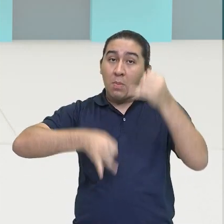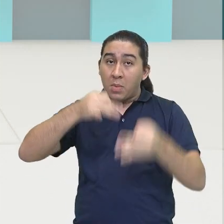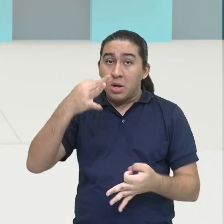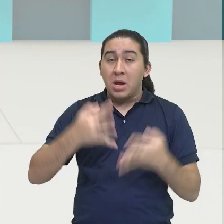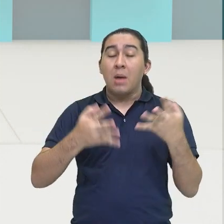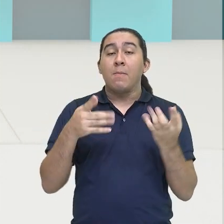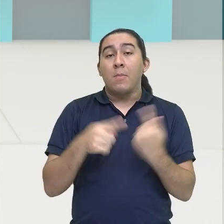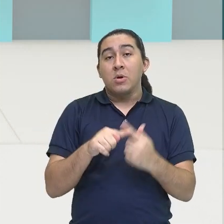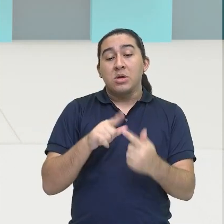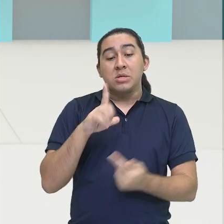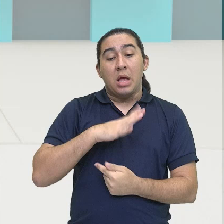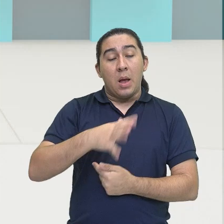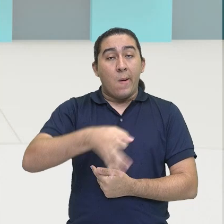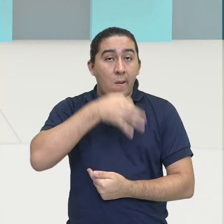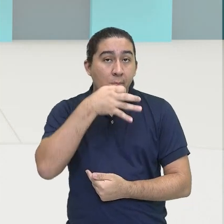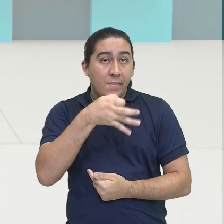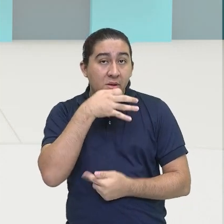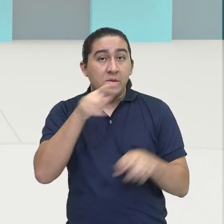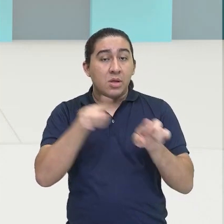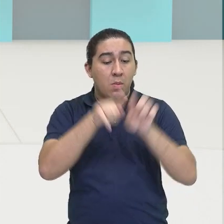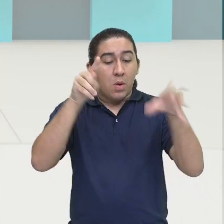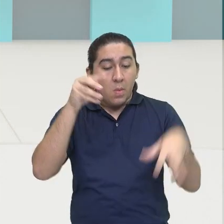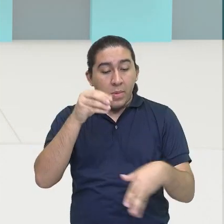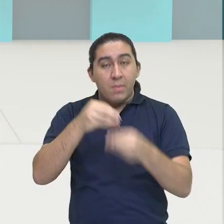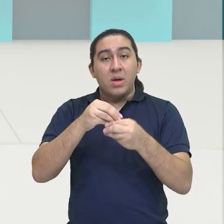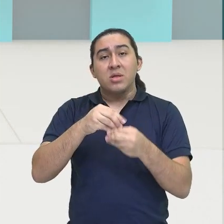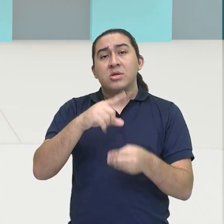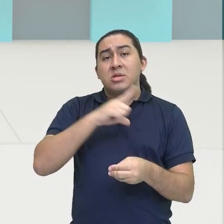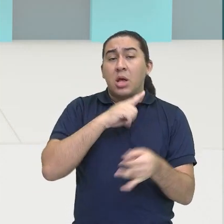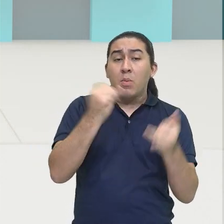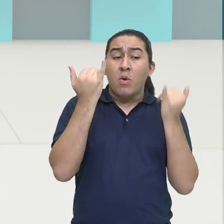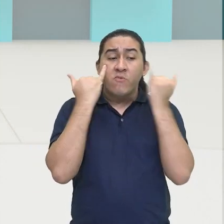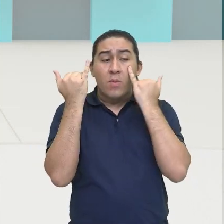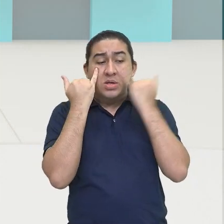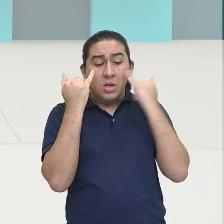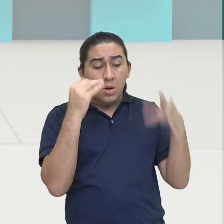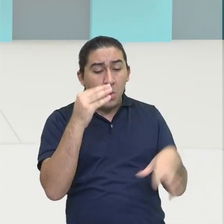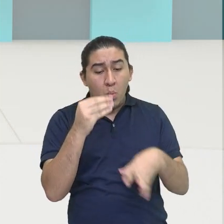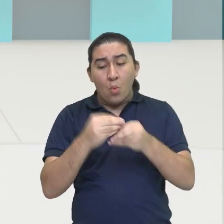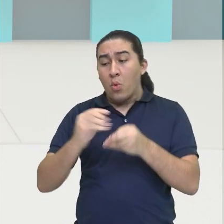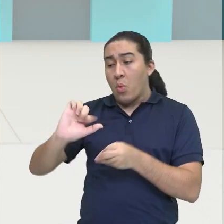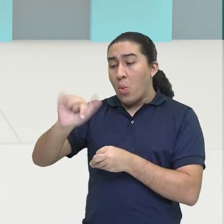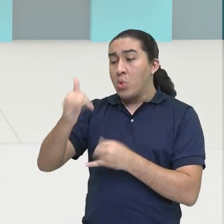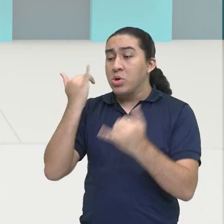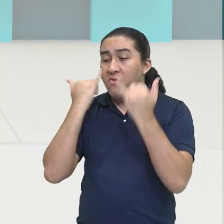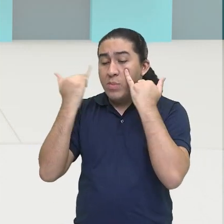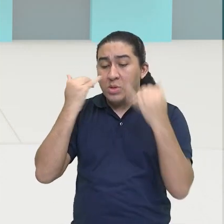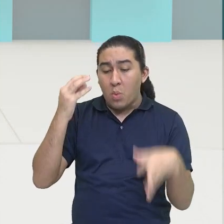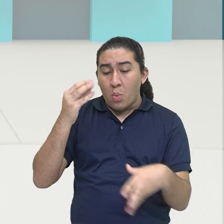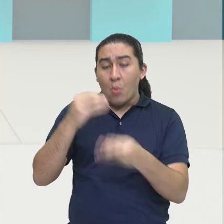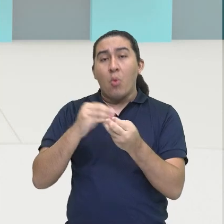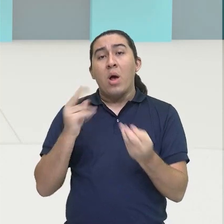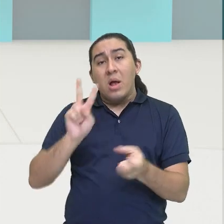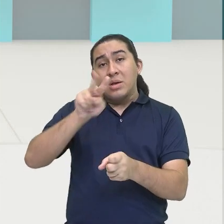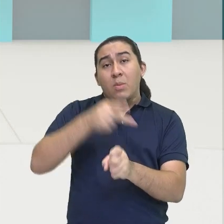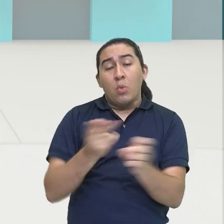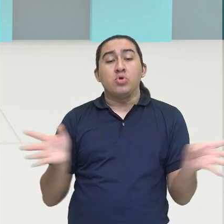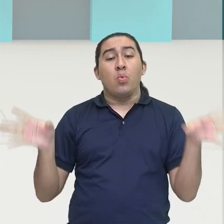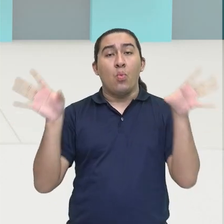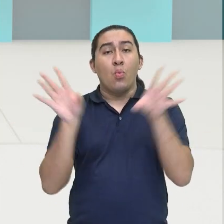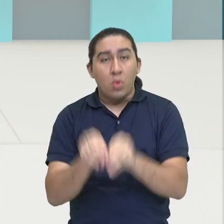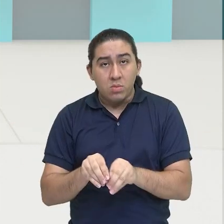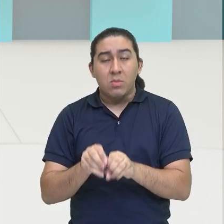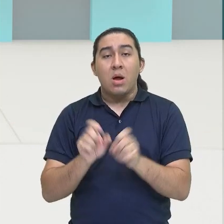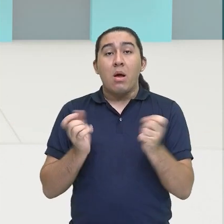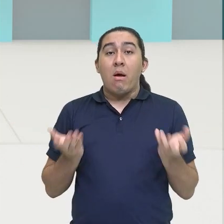embasar o ponto de vista que eu estou tendo. Então, eu trago uma informação, outra informação, para então eu dizer assim, olha,